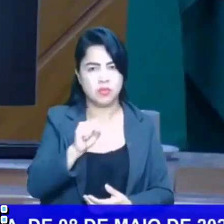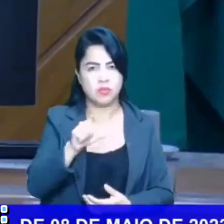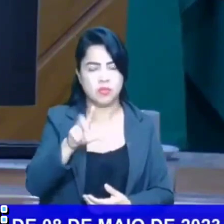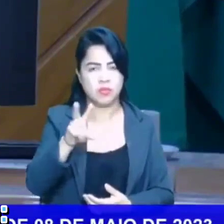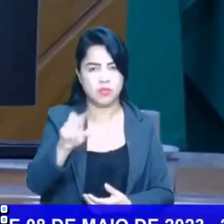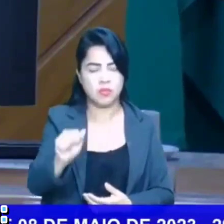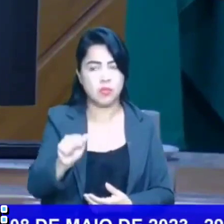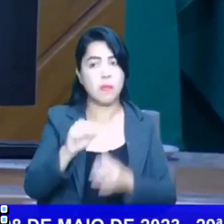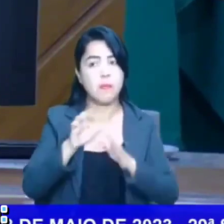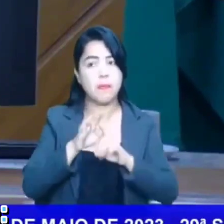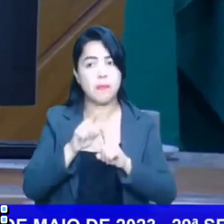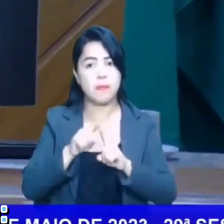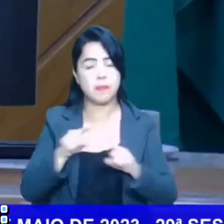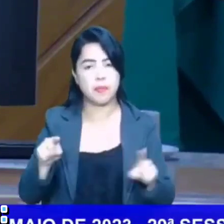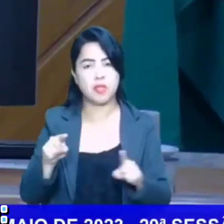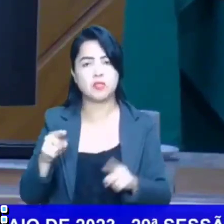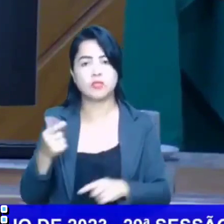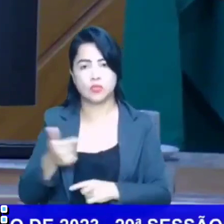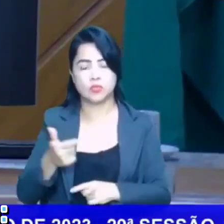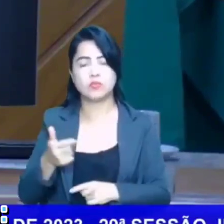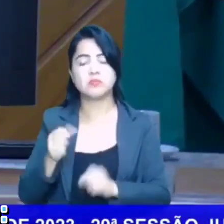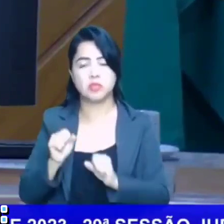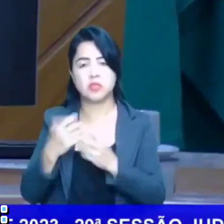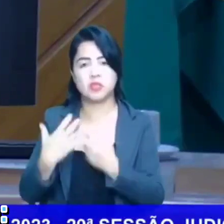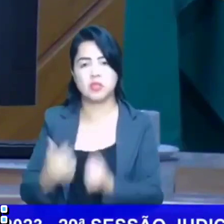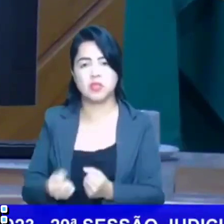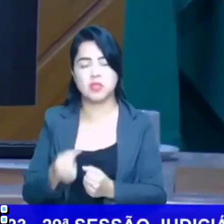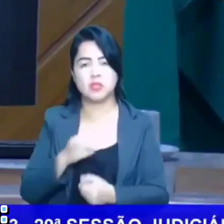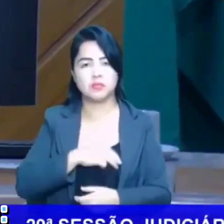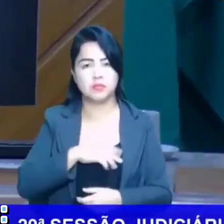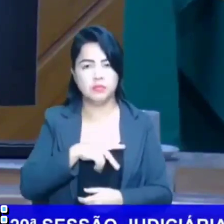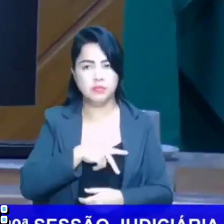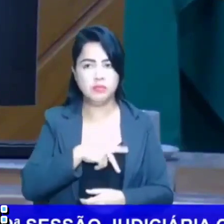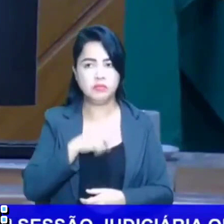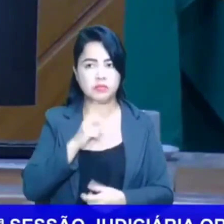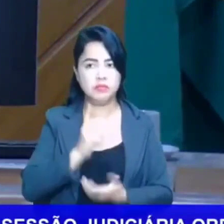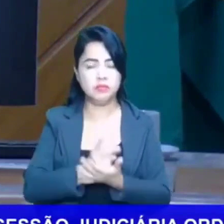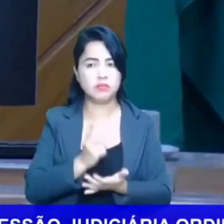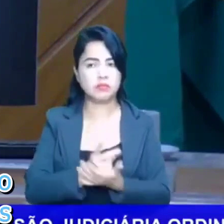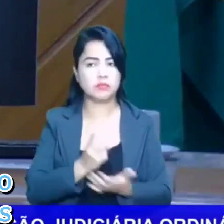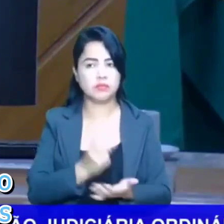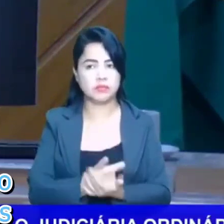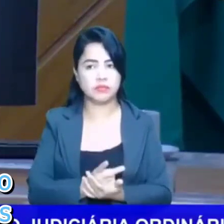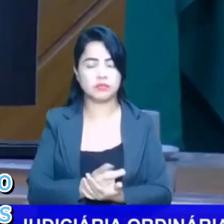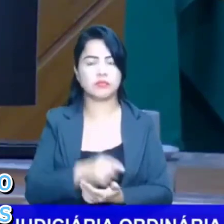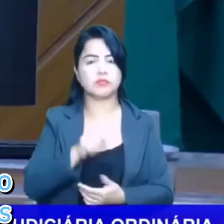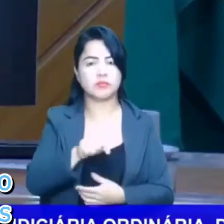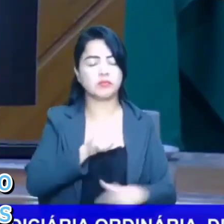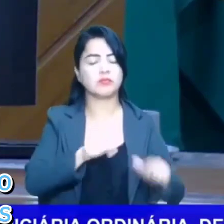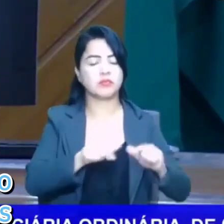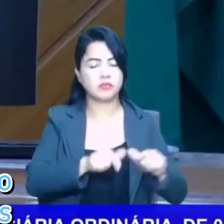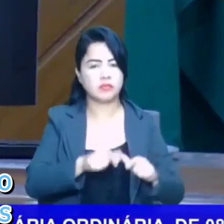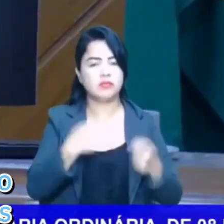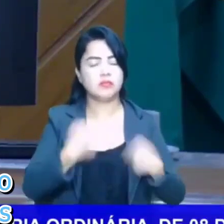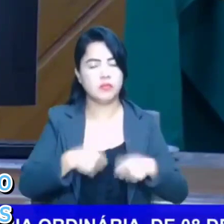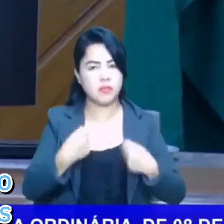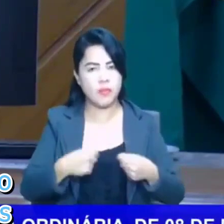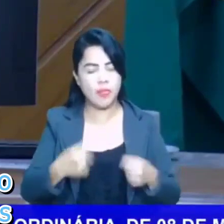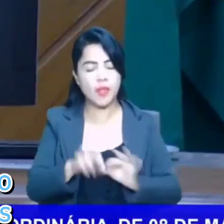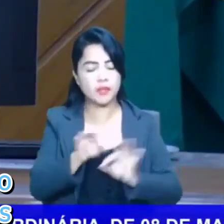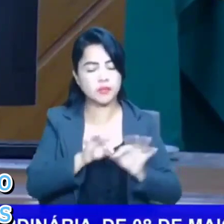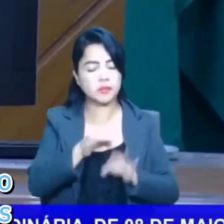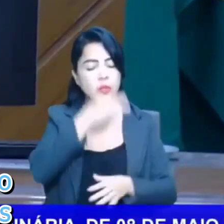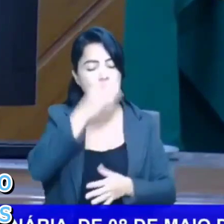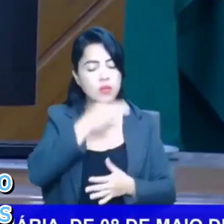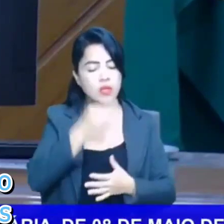segundo. Embora a premissa do Ministério Público Eleitoral siga sendo a mesma. Esses serviços deveriam constar,